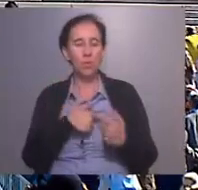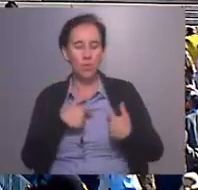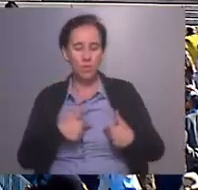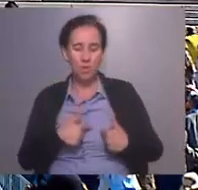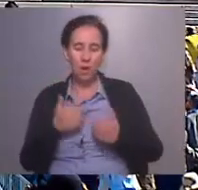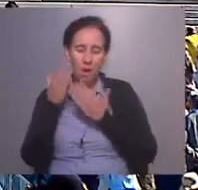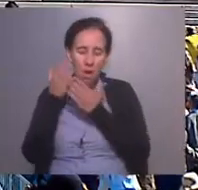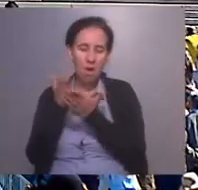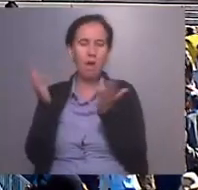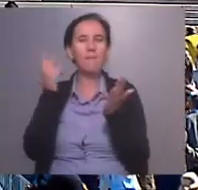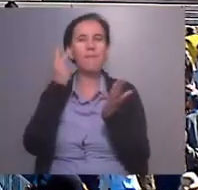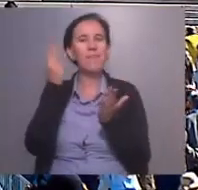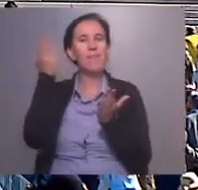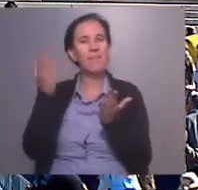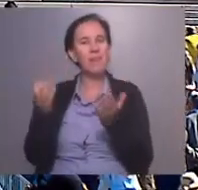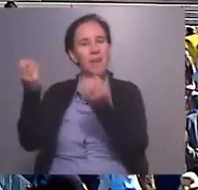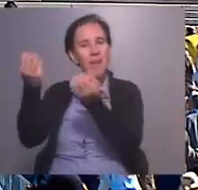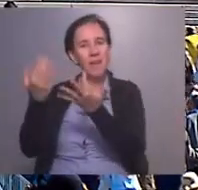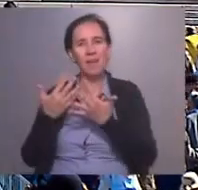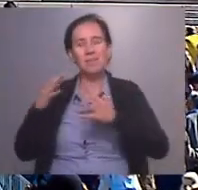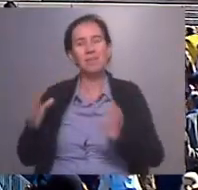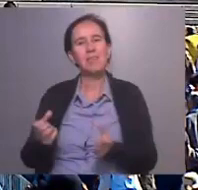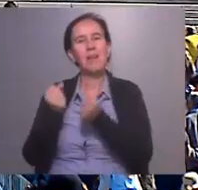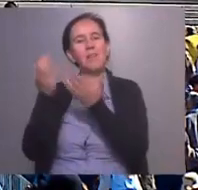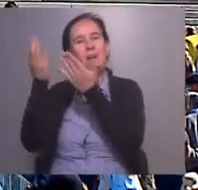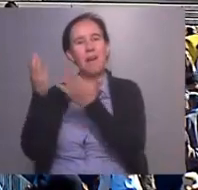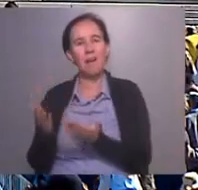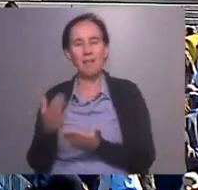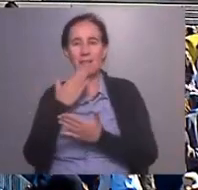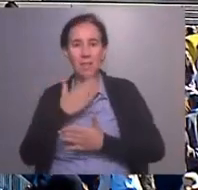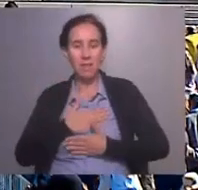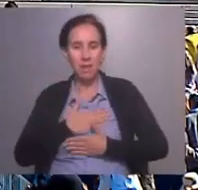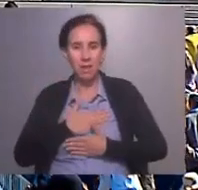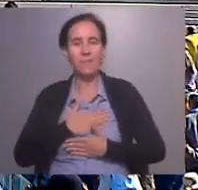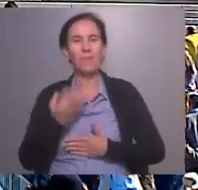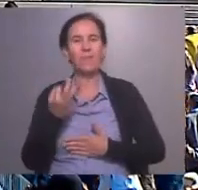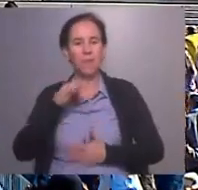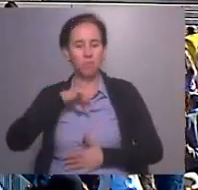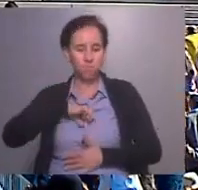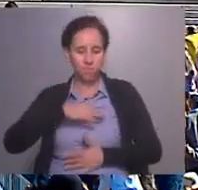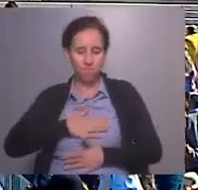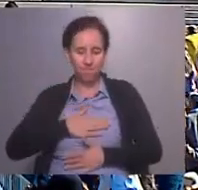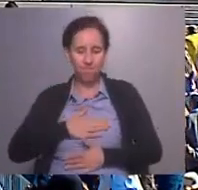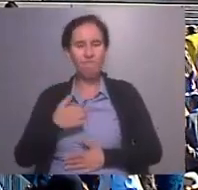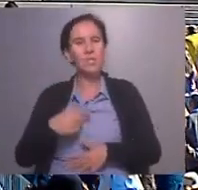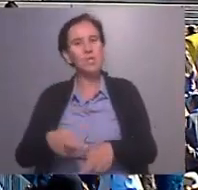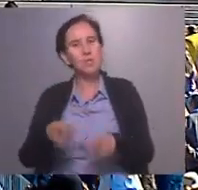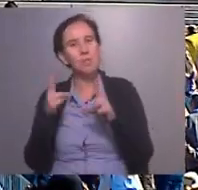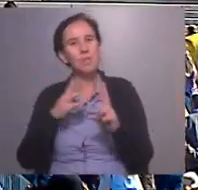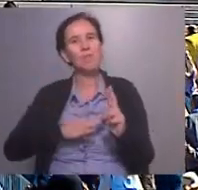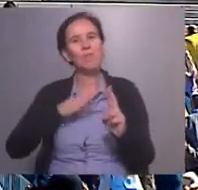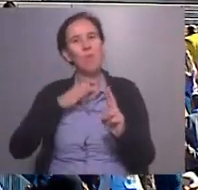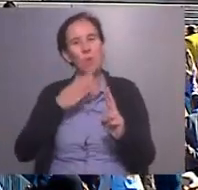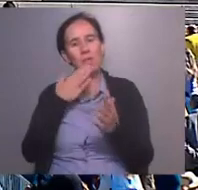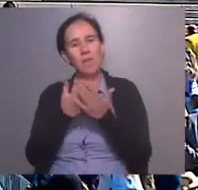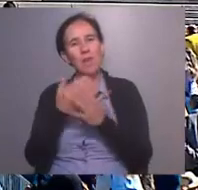palavra, ao dom da sua vida, ao dom da sua salvação. Reanimou em mim a esperança e a confiança